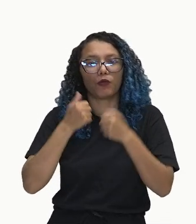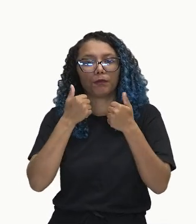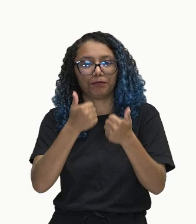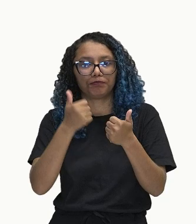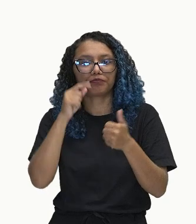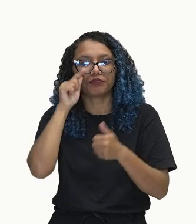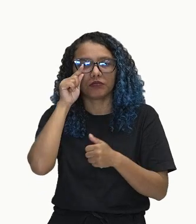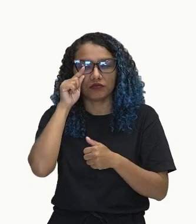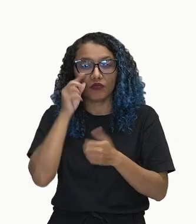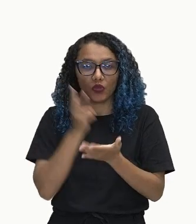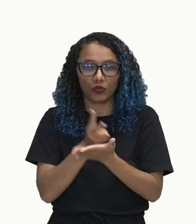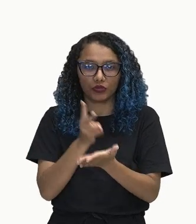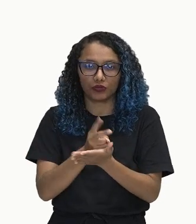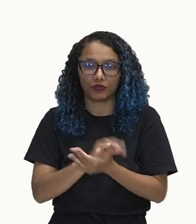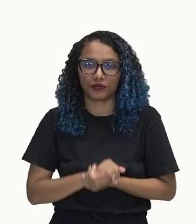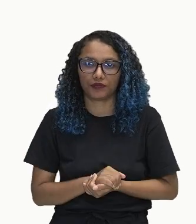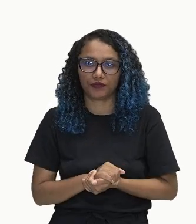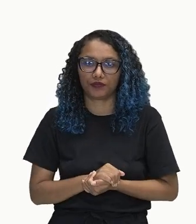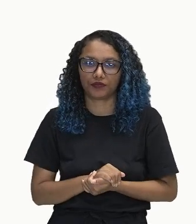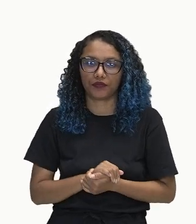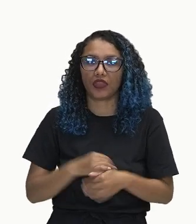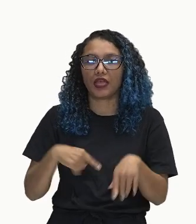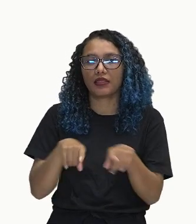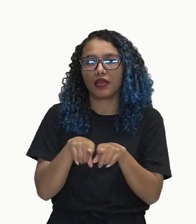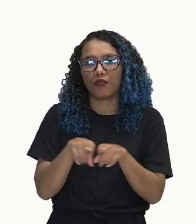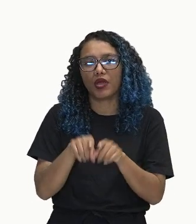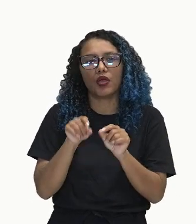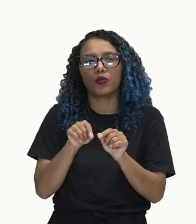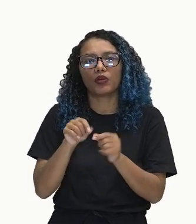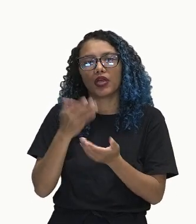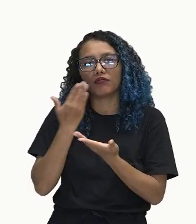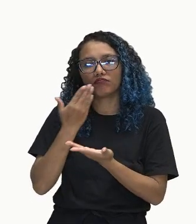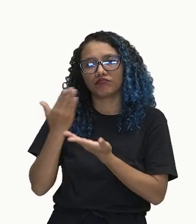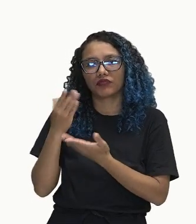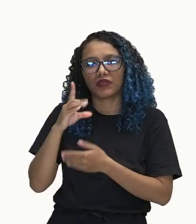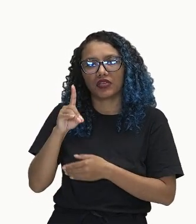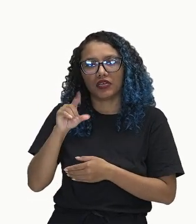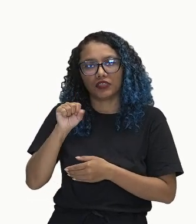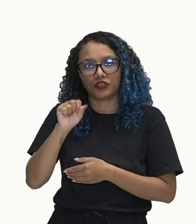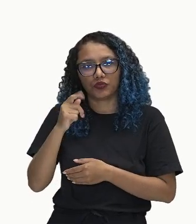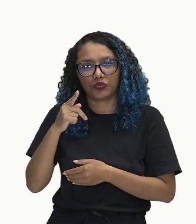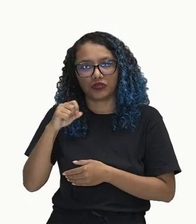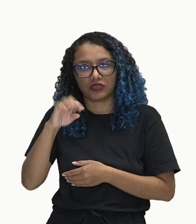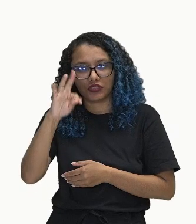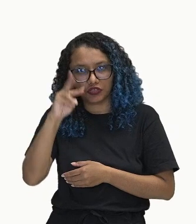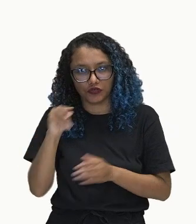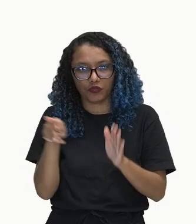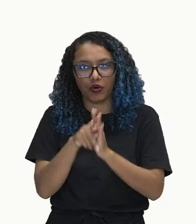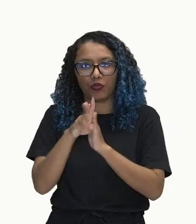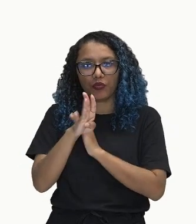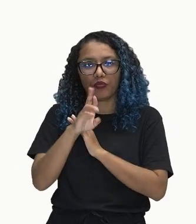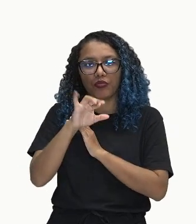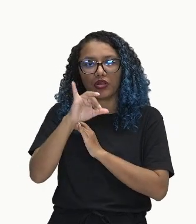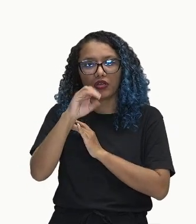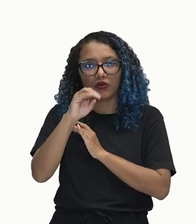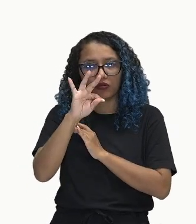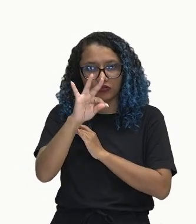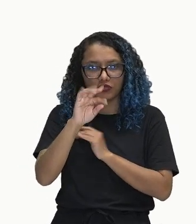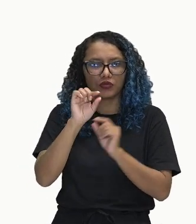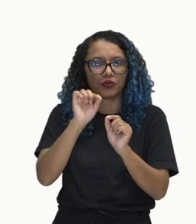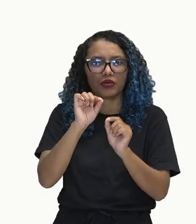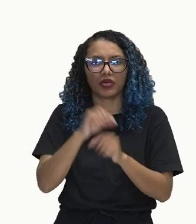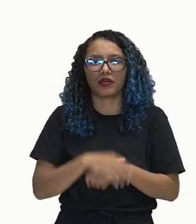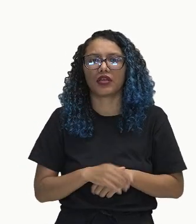Seguindo em frente, nós também trabalhamos o dispositivo de Briot-Ruffini. É um dispositivo que permite efetuar as divisões